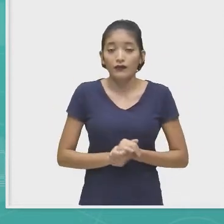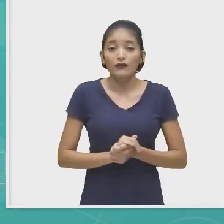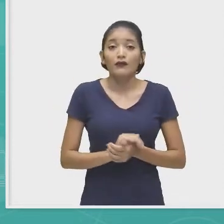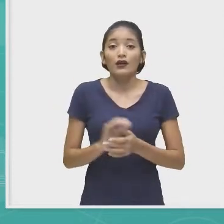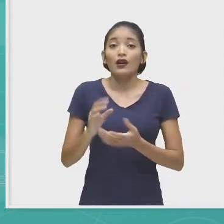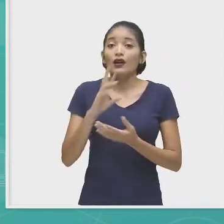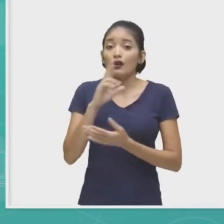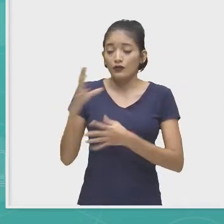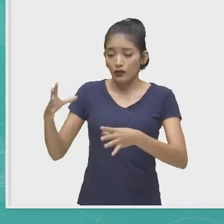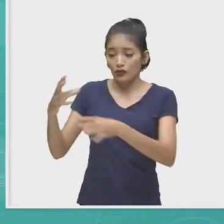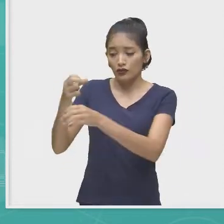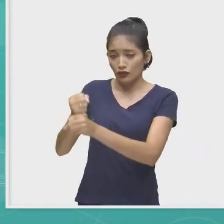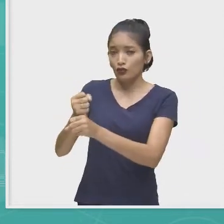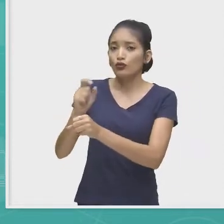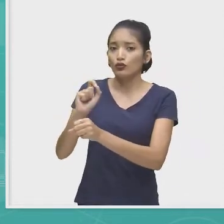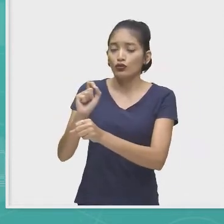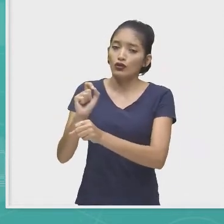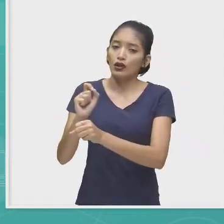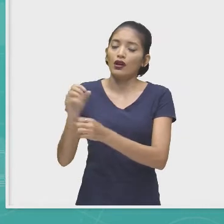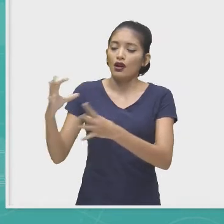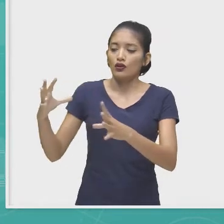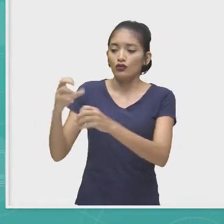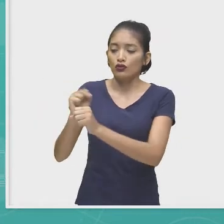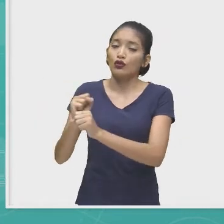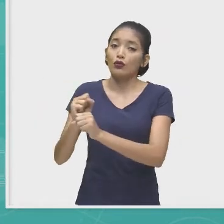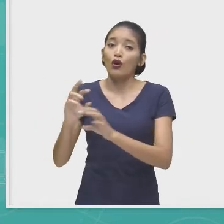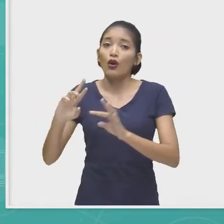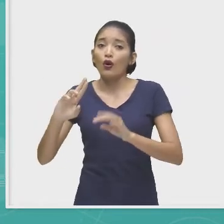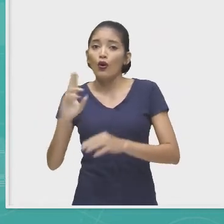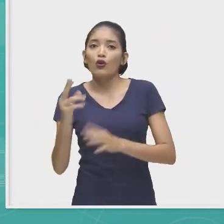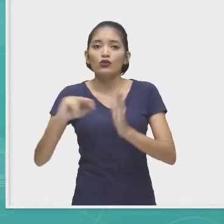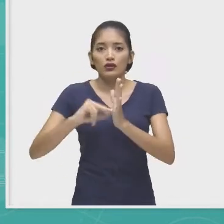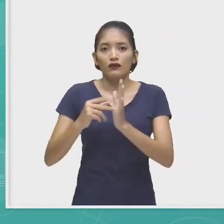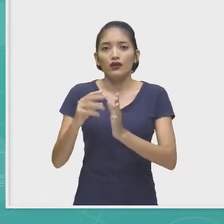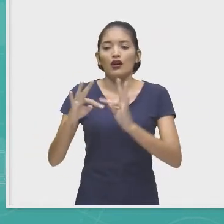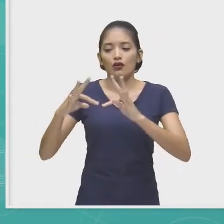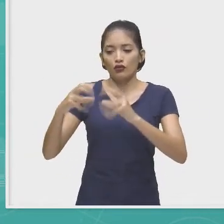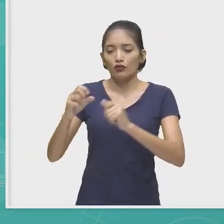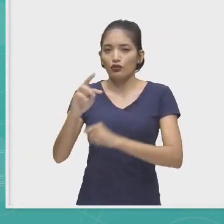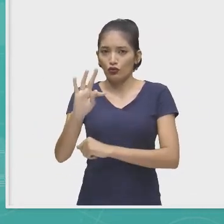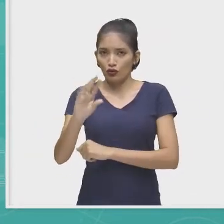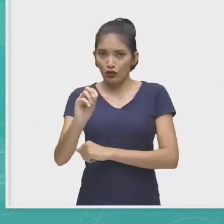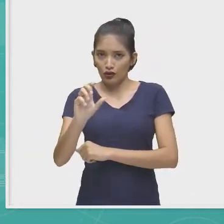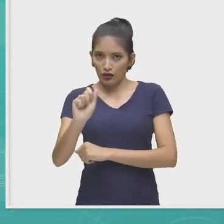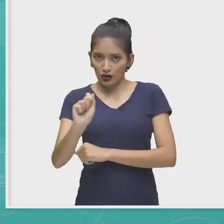resultado da operação é chamado de soma ou total.